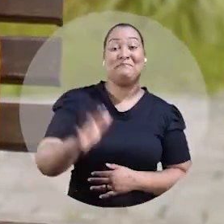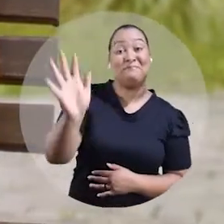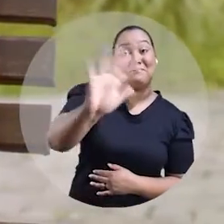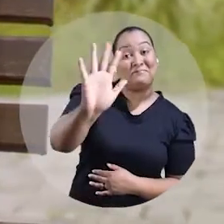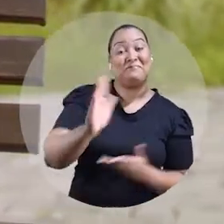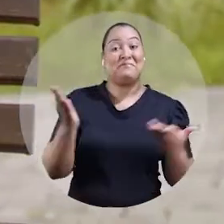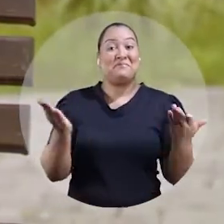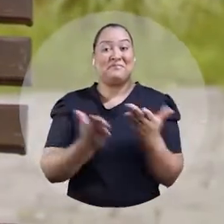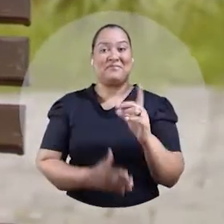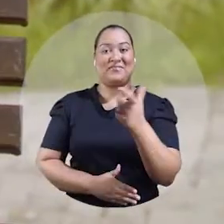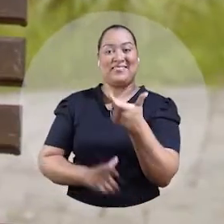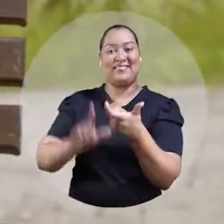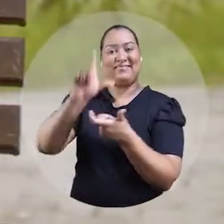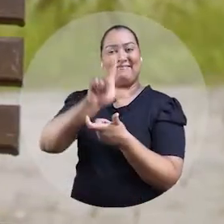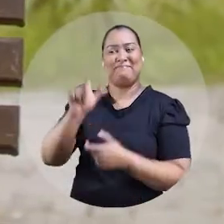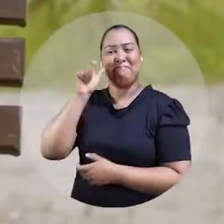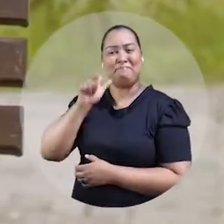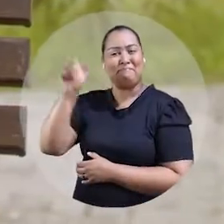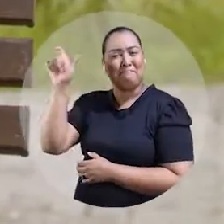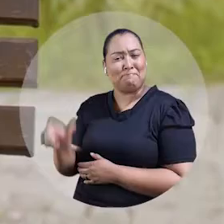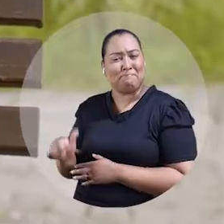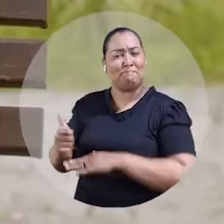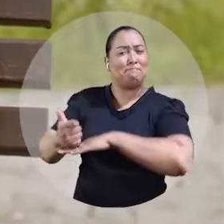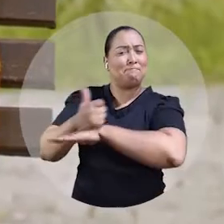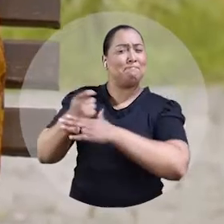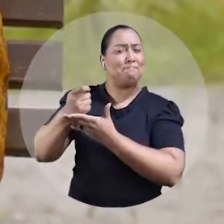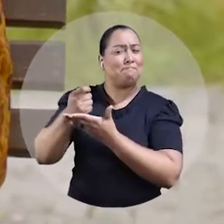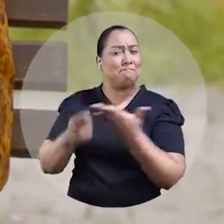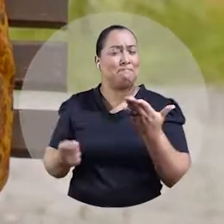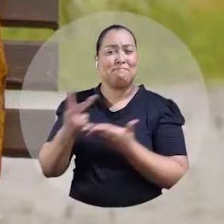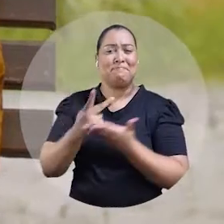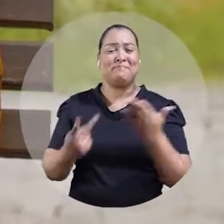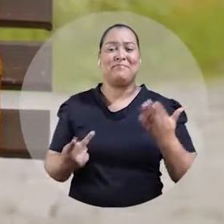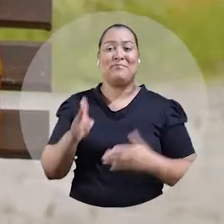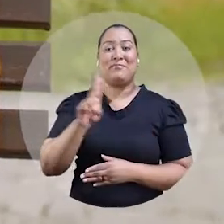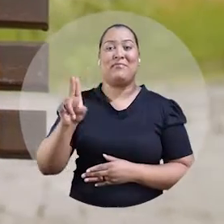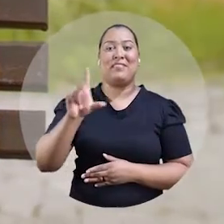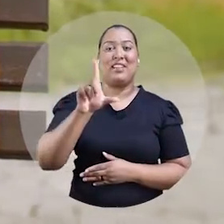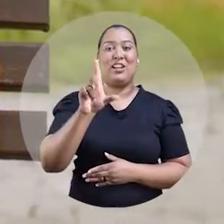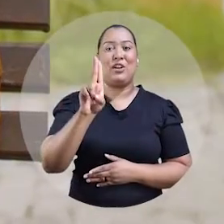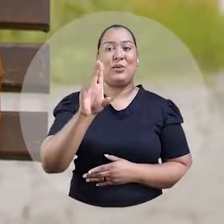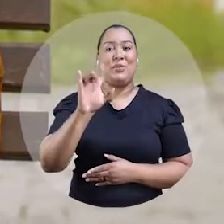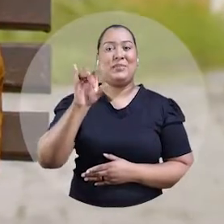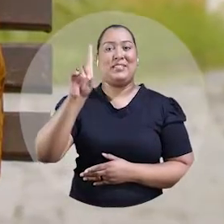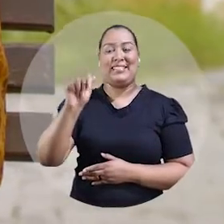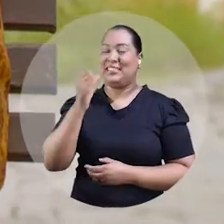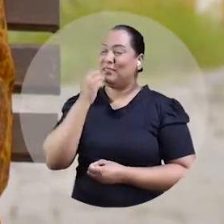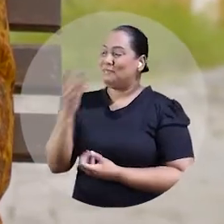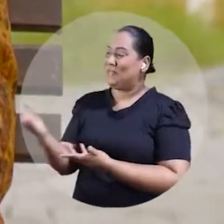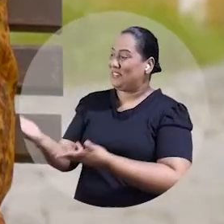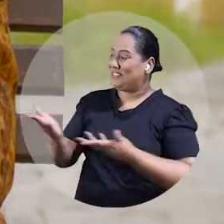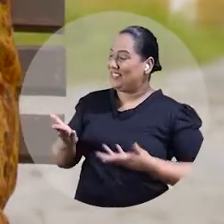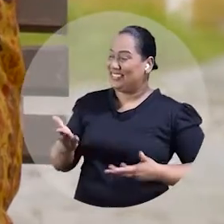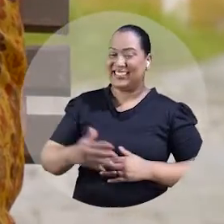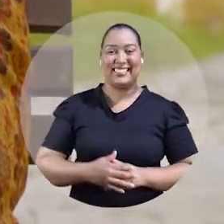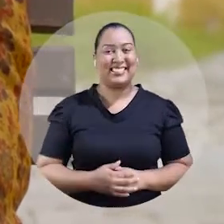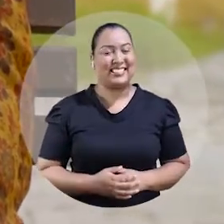aqui hoje no Palavra Literária com a escritora e poeta Lucinda Nogueira Persona. Seja bem-vinda,